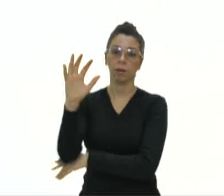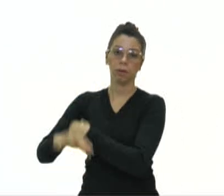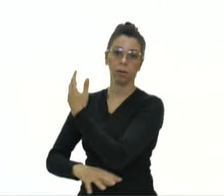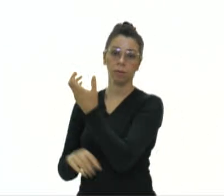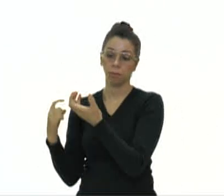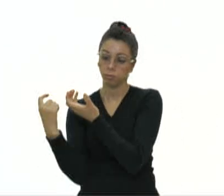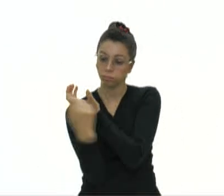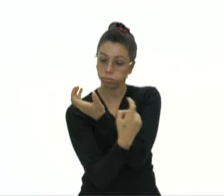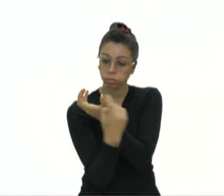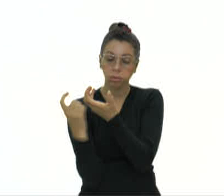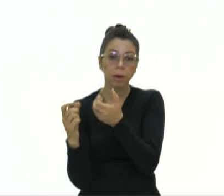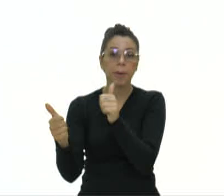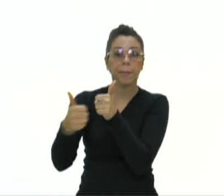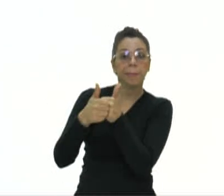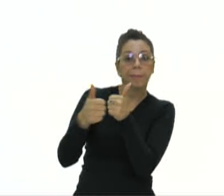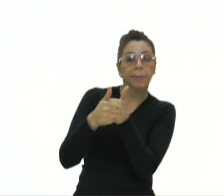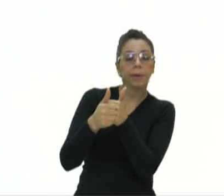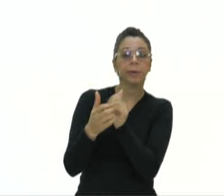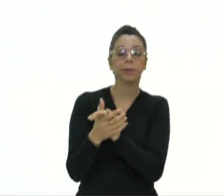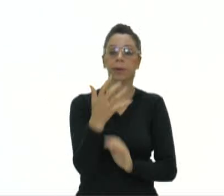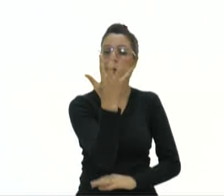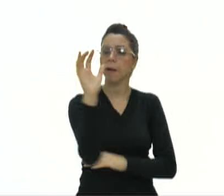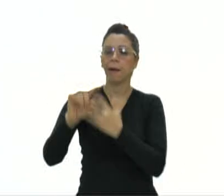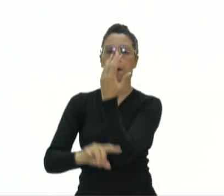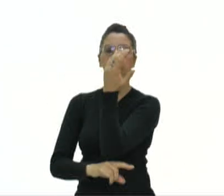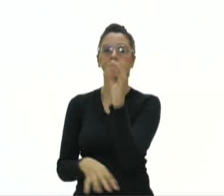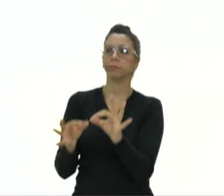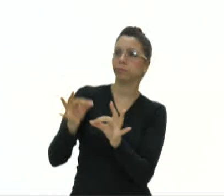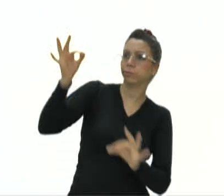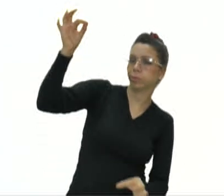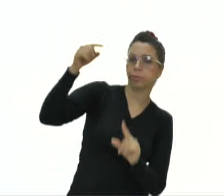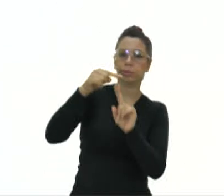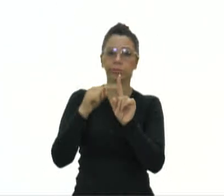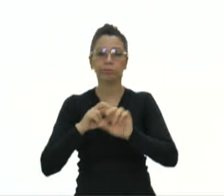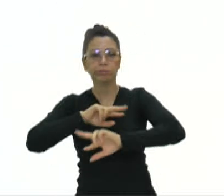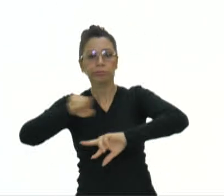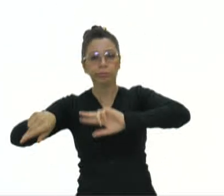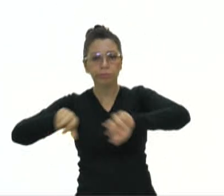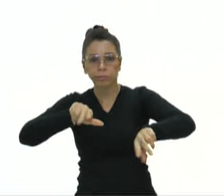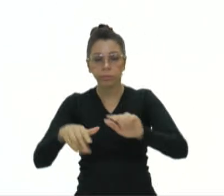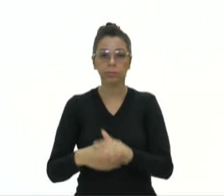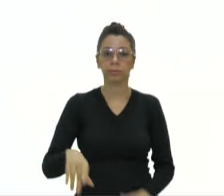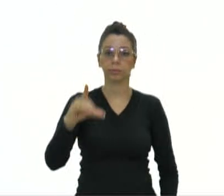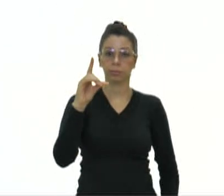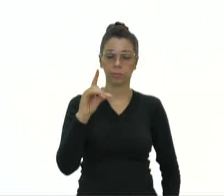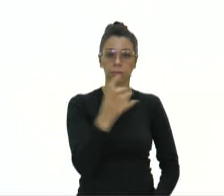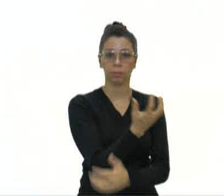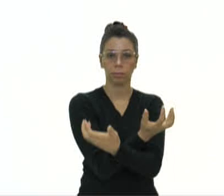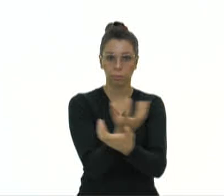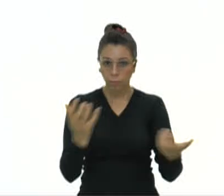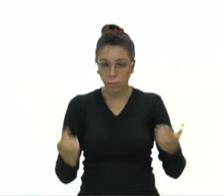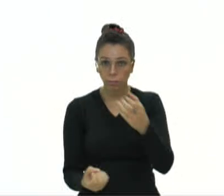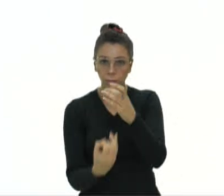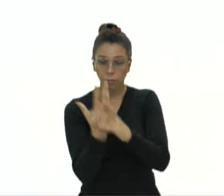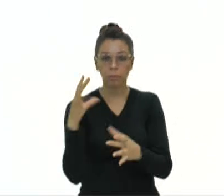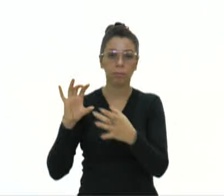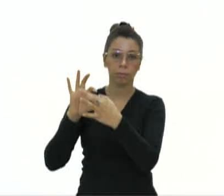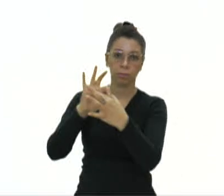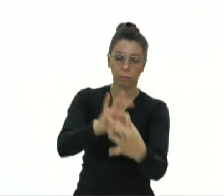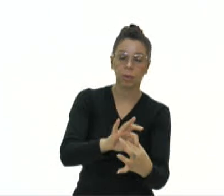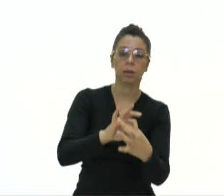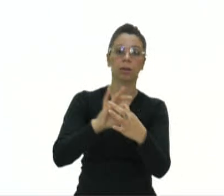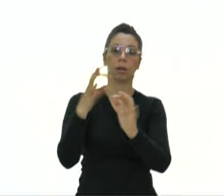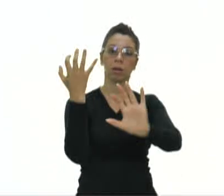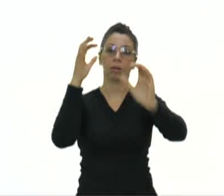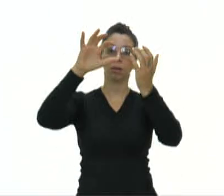Equador apresentam árvores de vários tipos e alturas? E D. As formações vegetais estão diretamente ligadas ao clima,